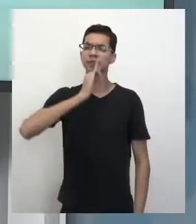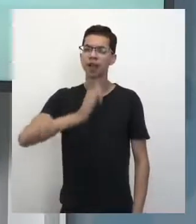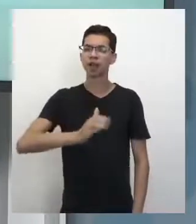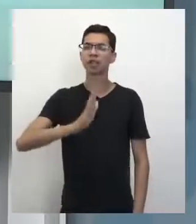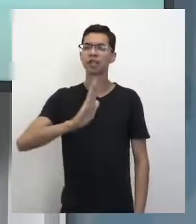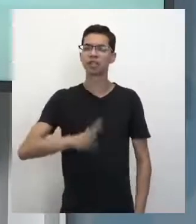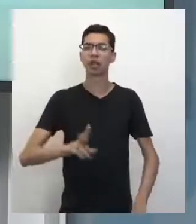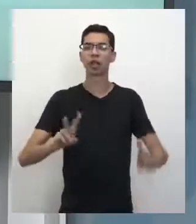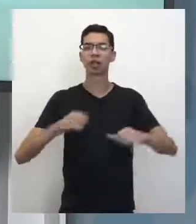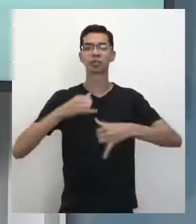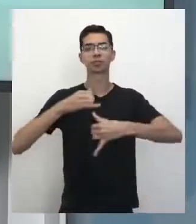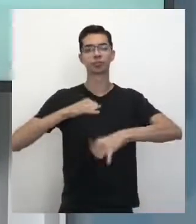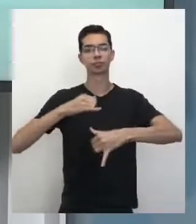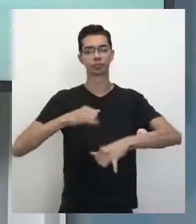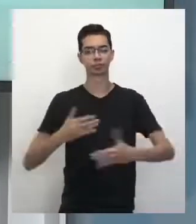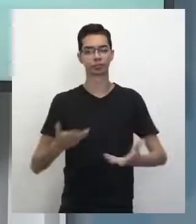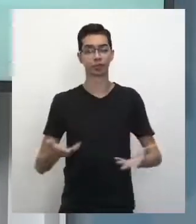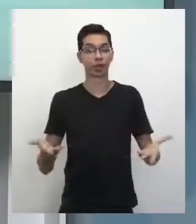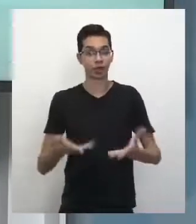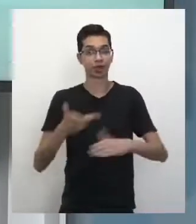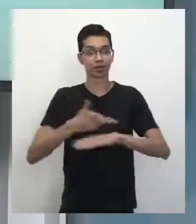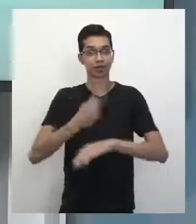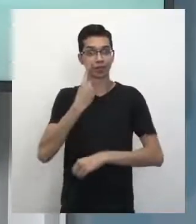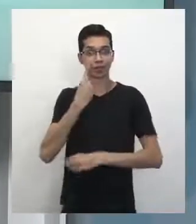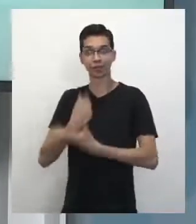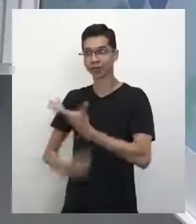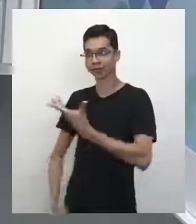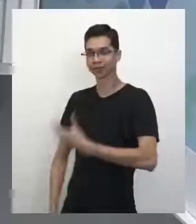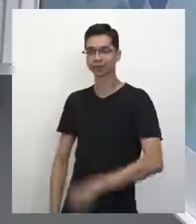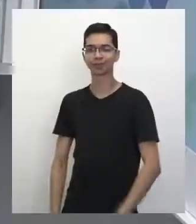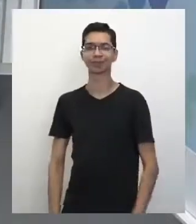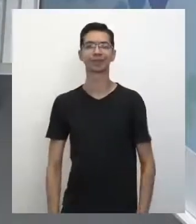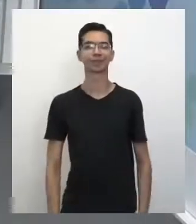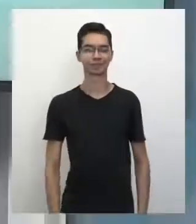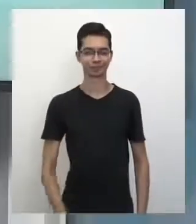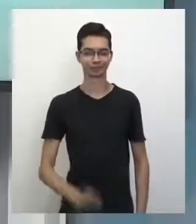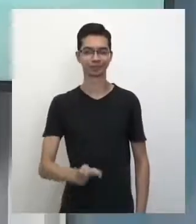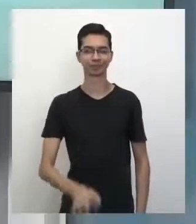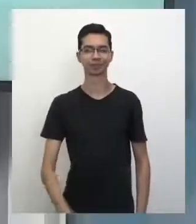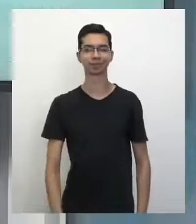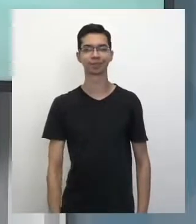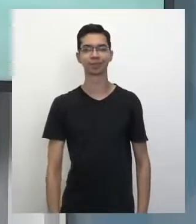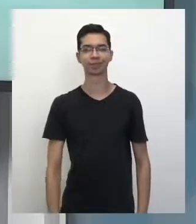nesse bimestre, né, então solta aí o videozinho pra gente. Fazer o fechamento. É isso aí.